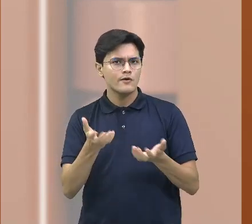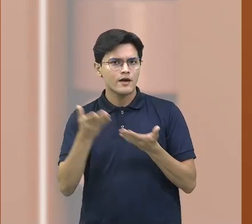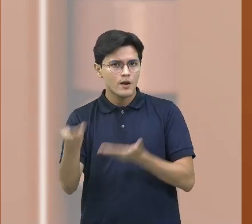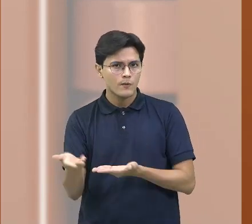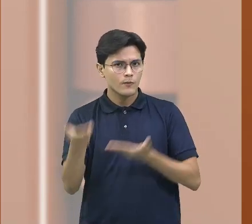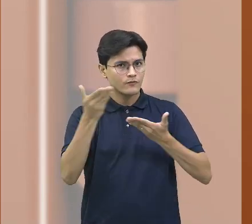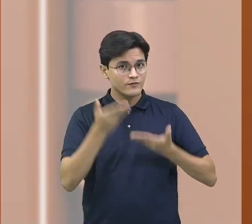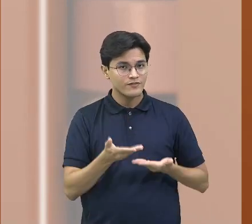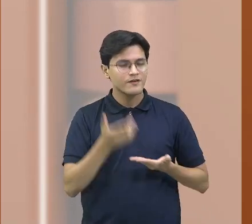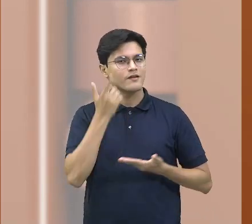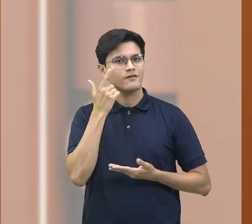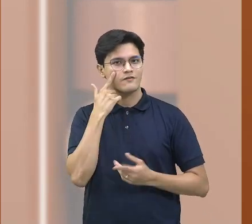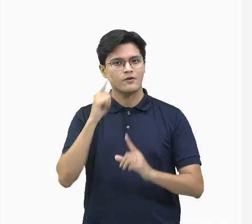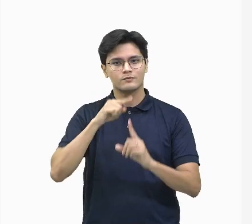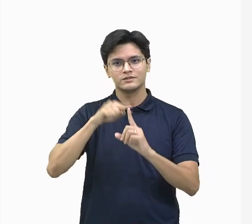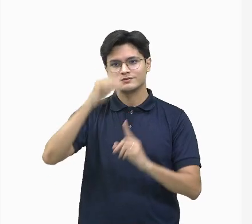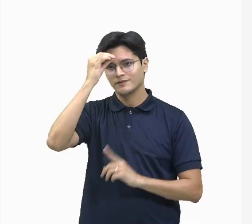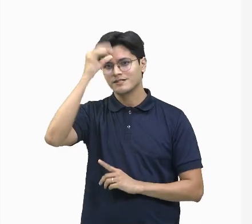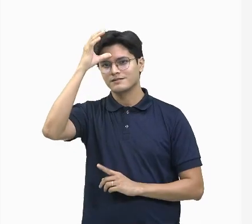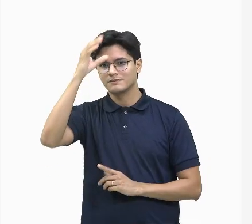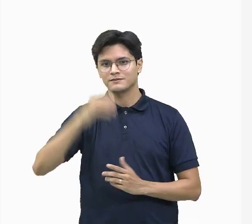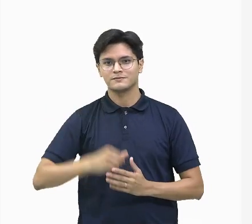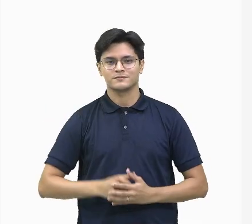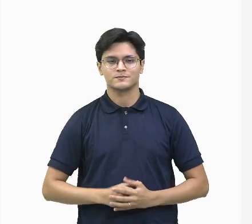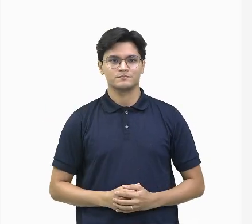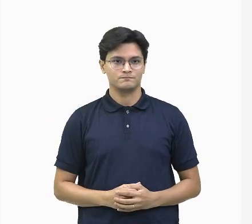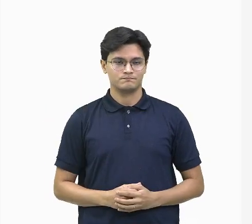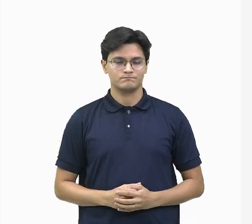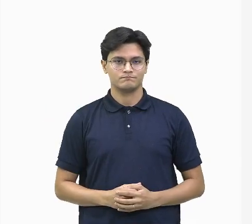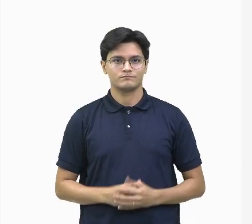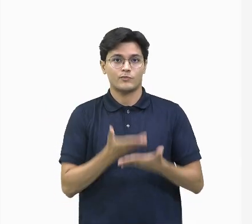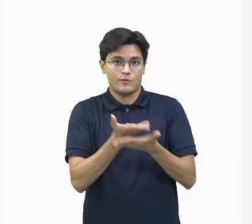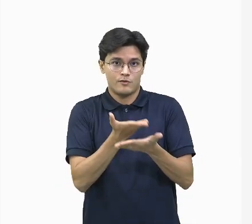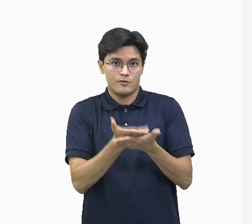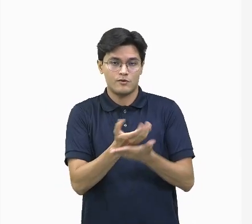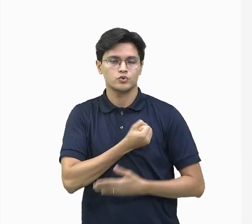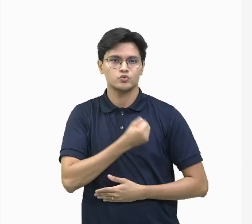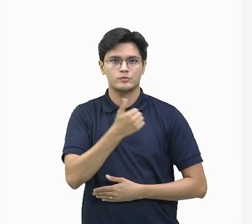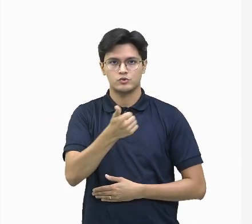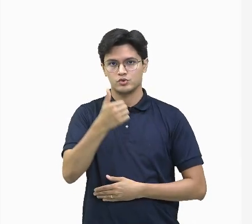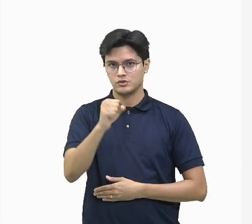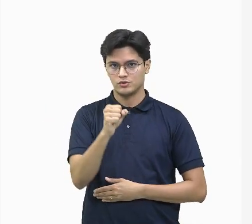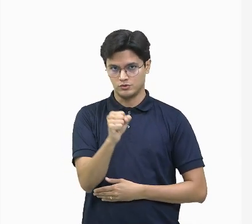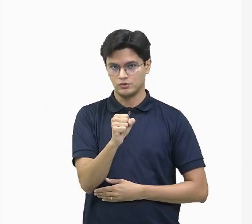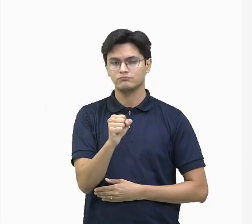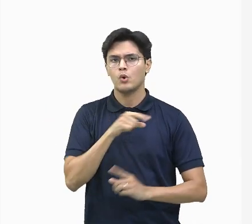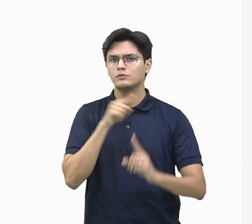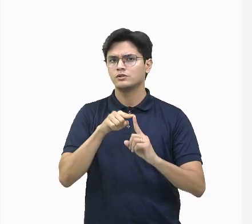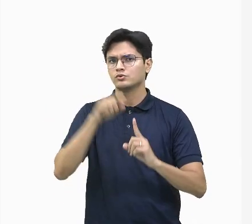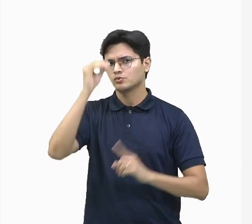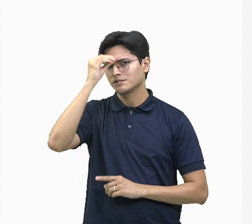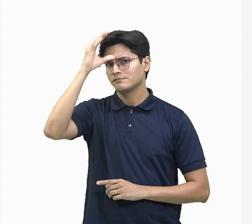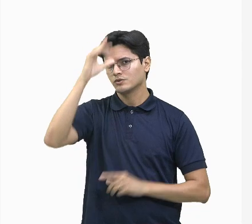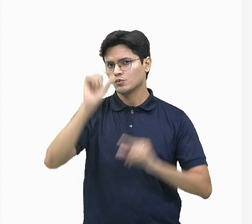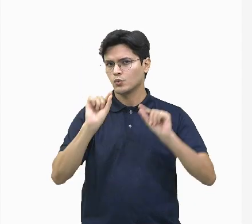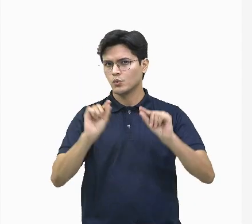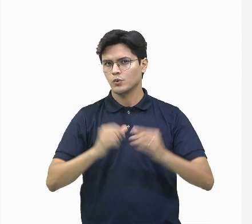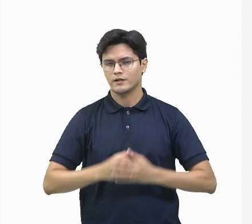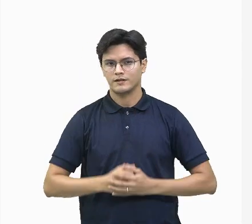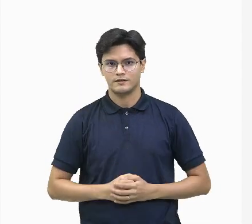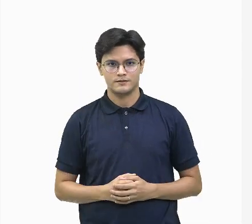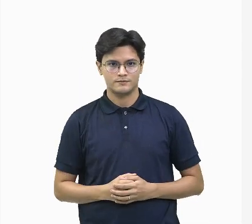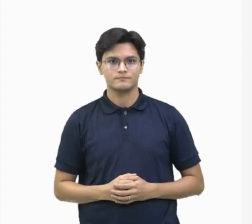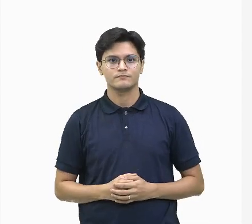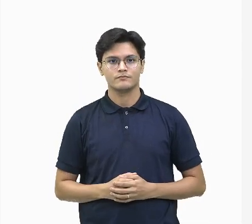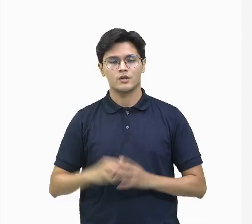nosso objeto de conhecimento. Nossa aula de número 18 tem como objeto de conhecimento a passagem do